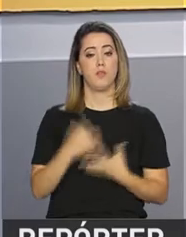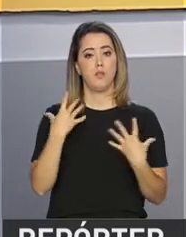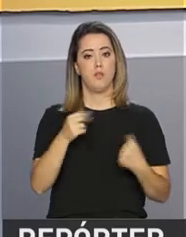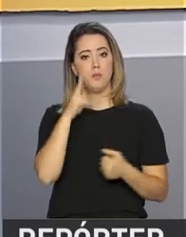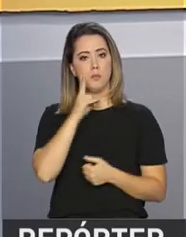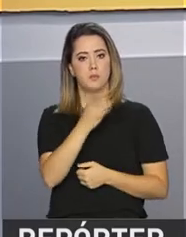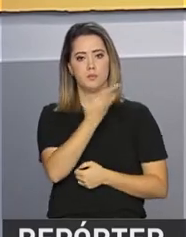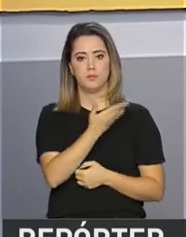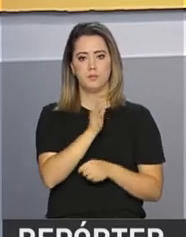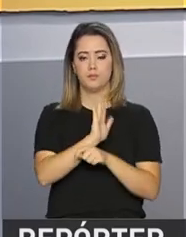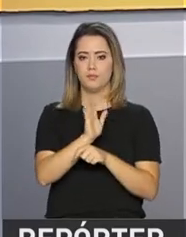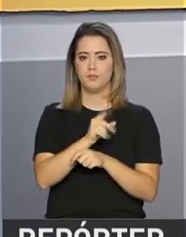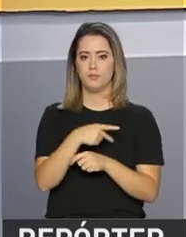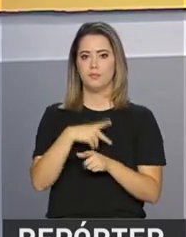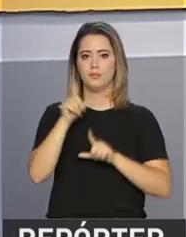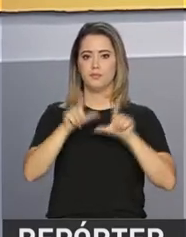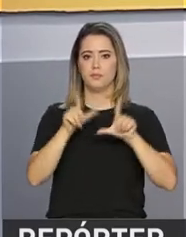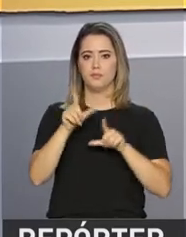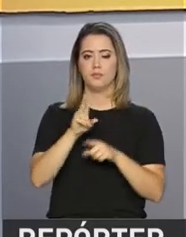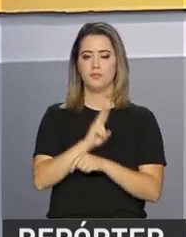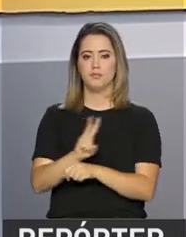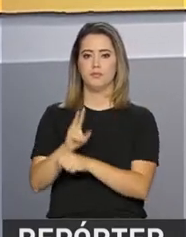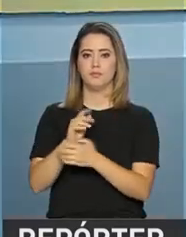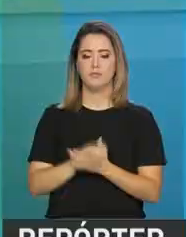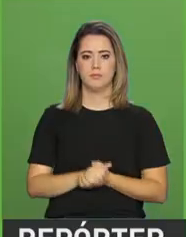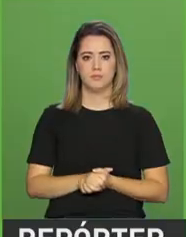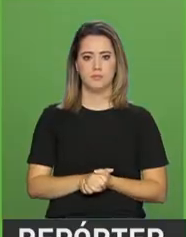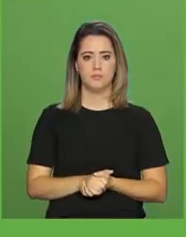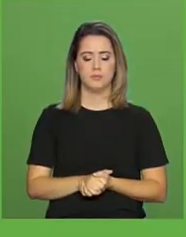confira a reportagem da tv defesa